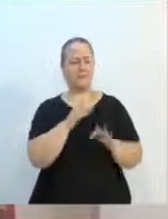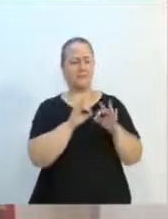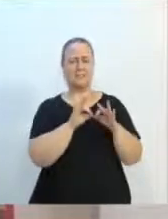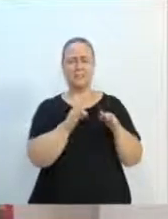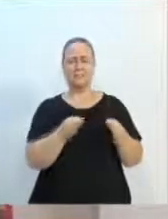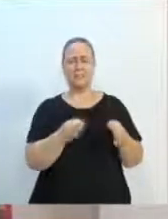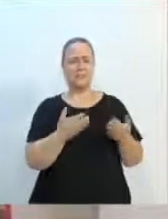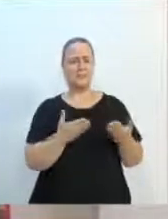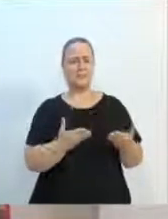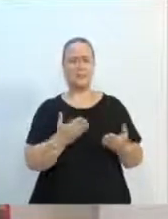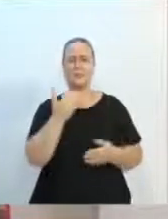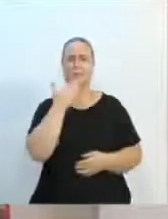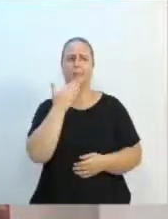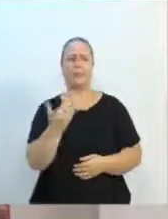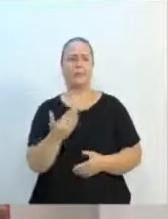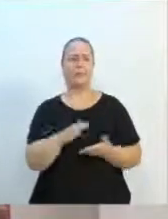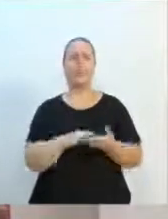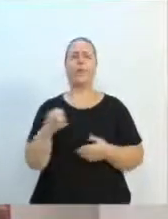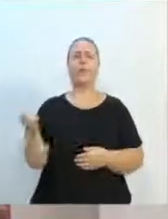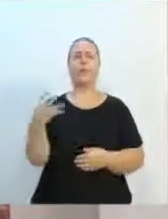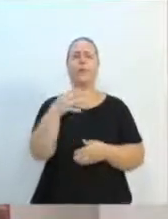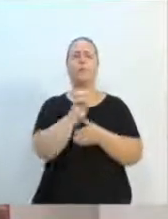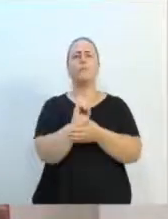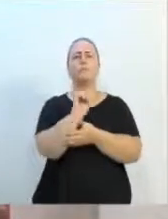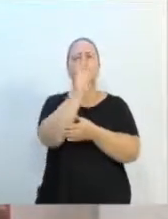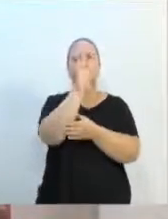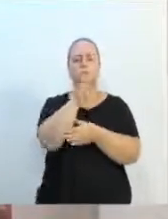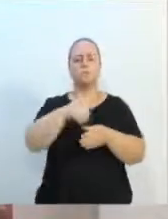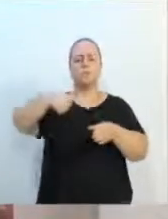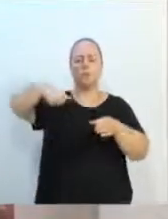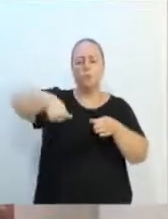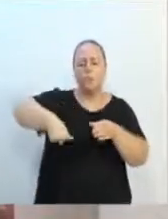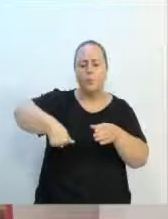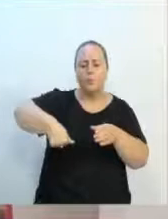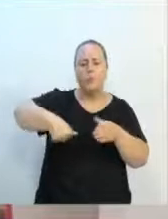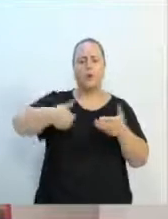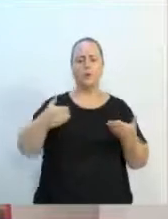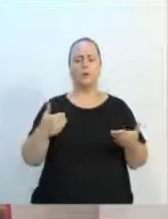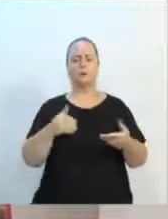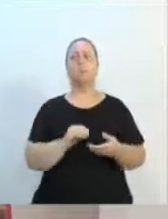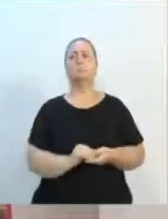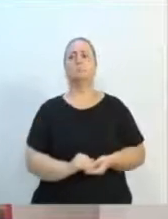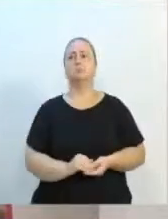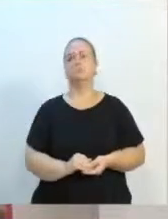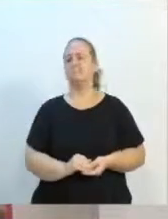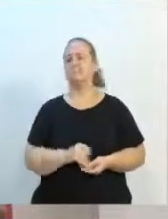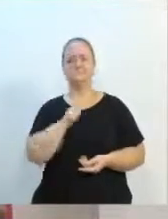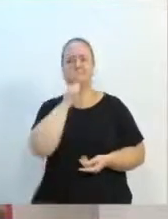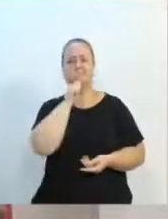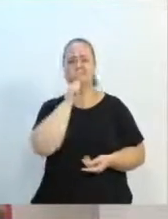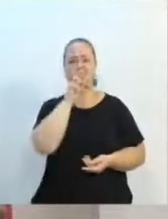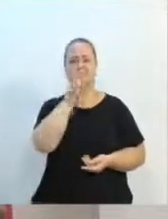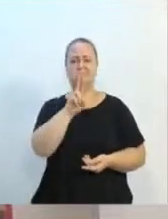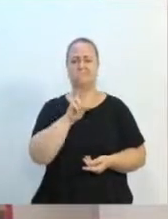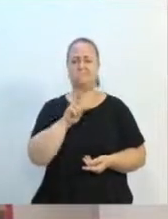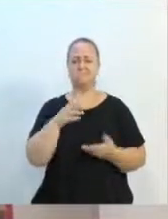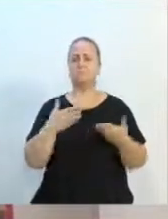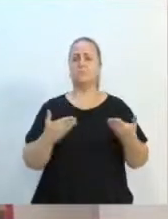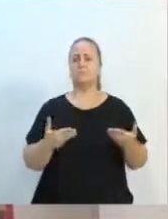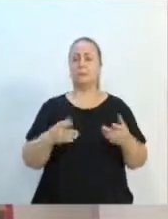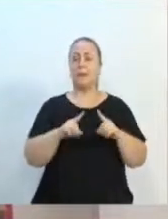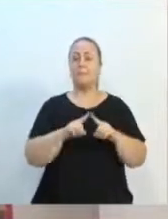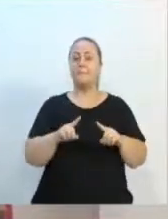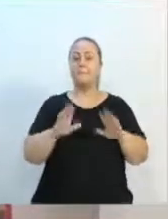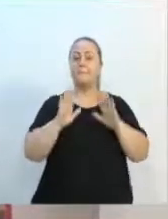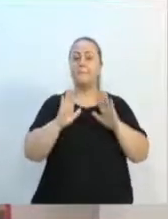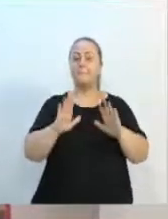por exemplo, demanda por novos projetores, demanda por um bebedouro. Muitas vezes não são atendidas, mas em contrapartida